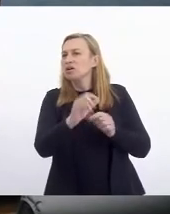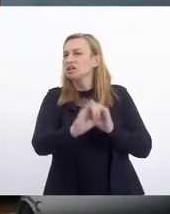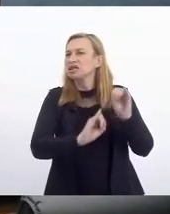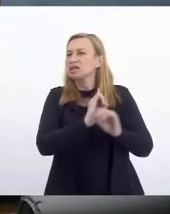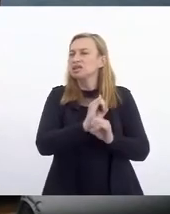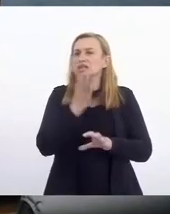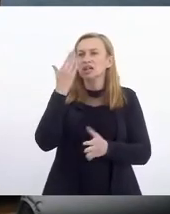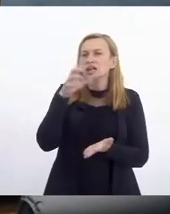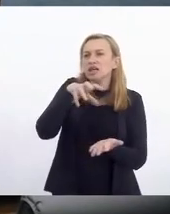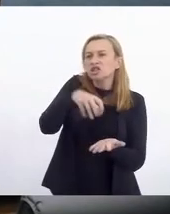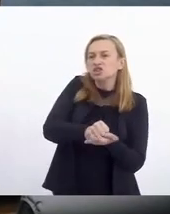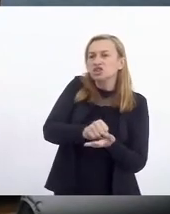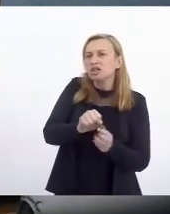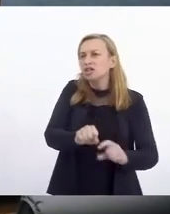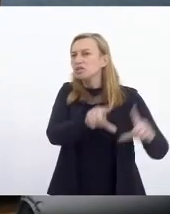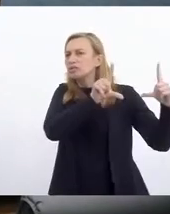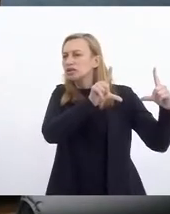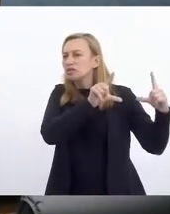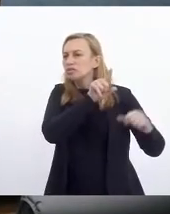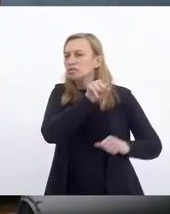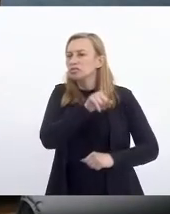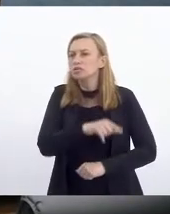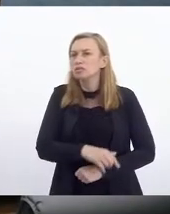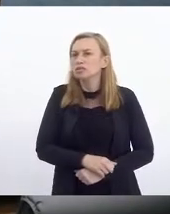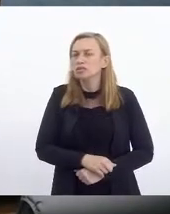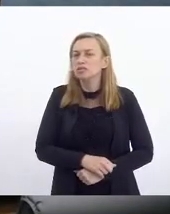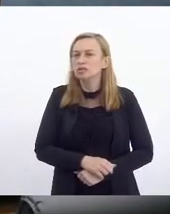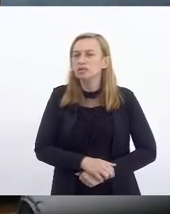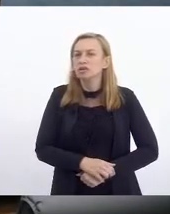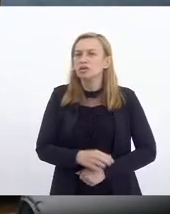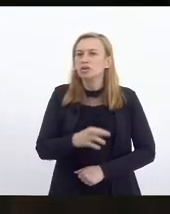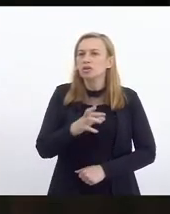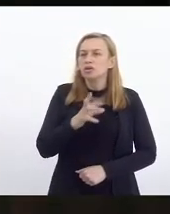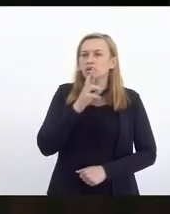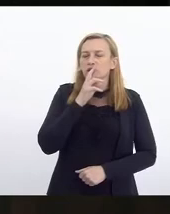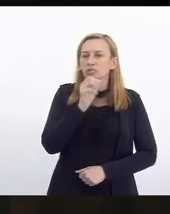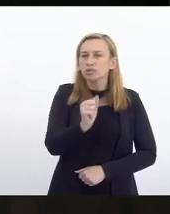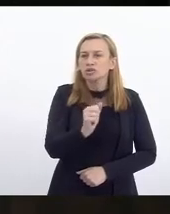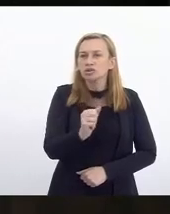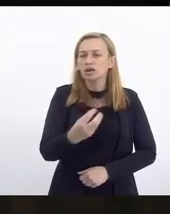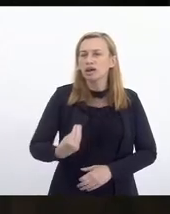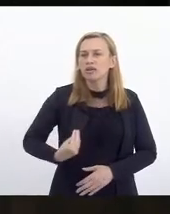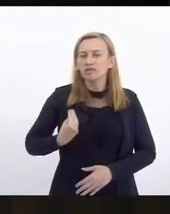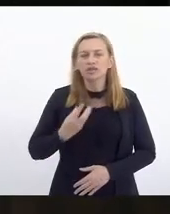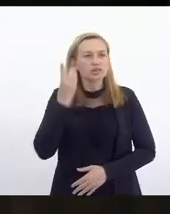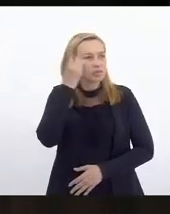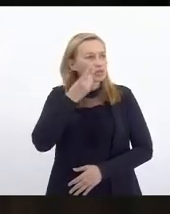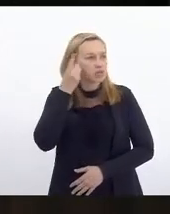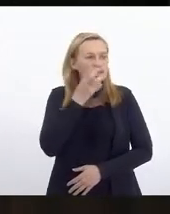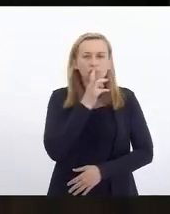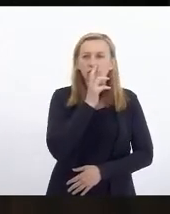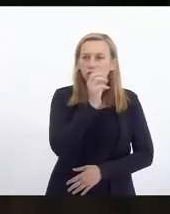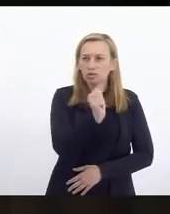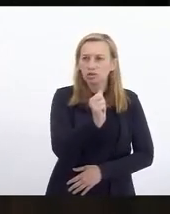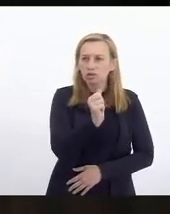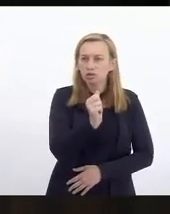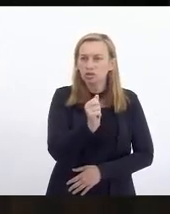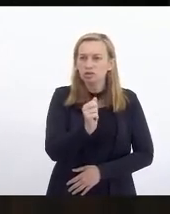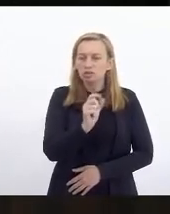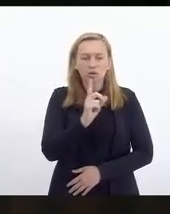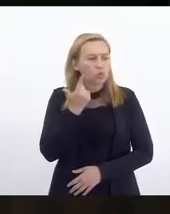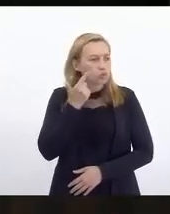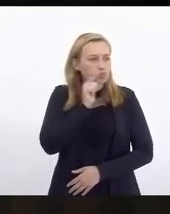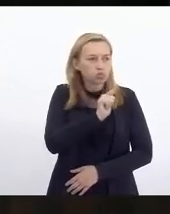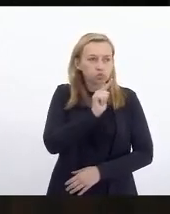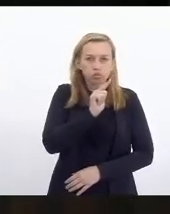está registrado aí no painel. Por favor, Rodrigo confirmar Amorim. A presença do deputado Rodrigo Amorim, que não está